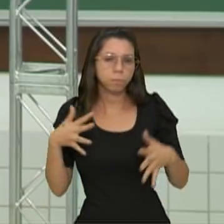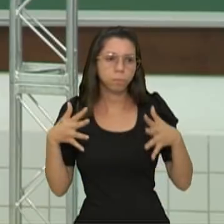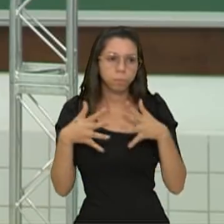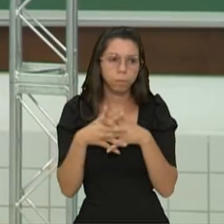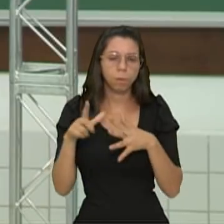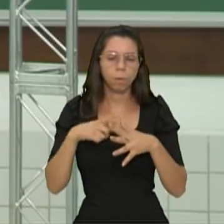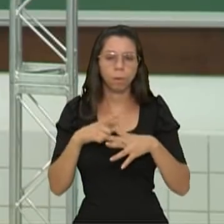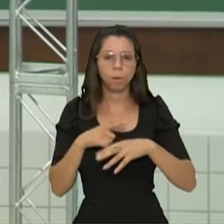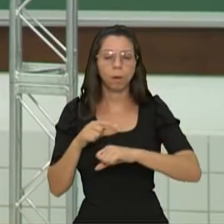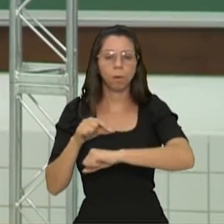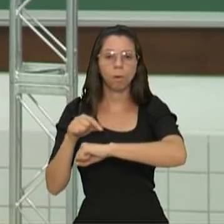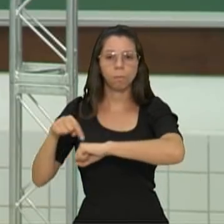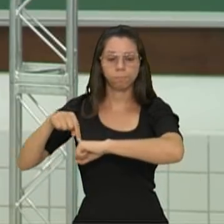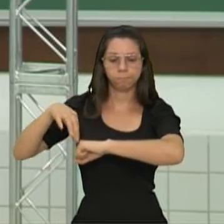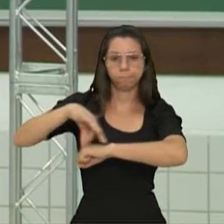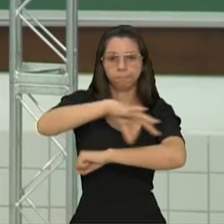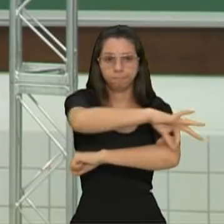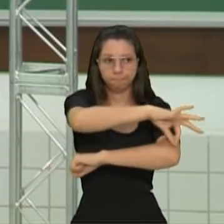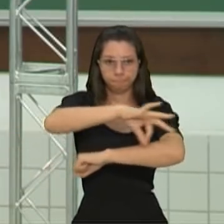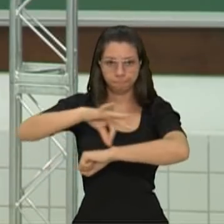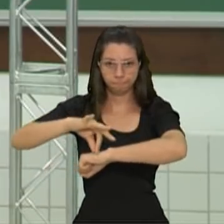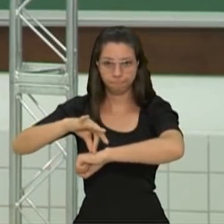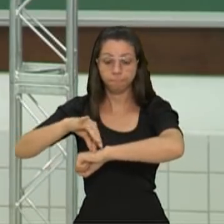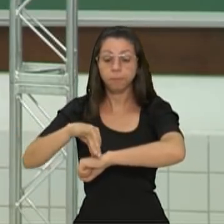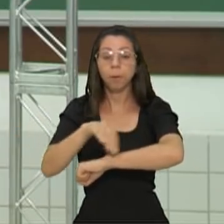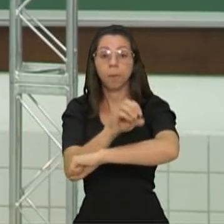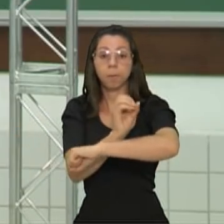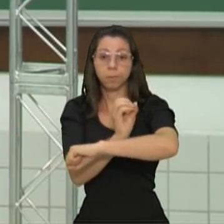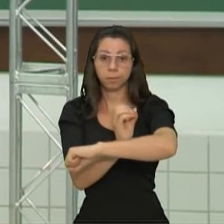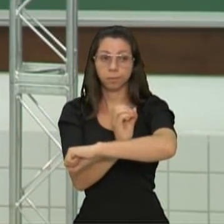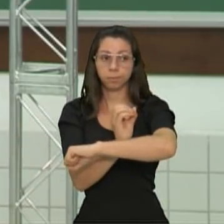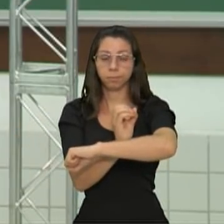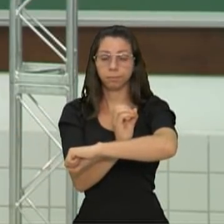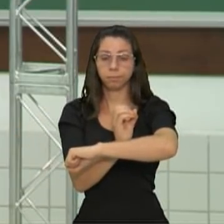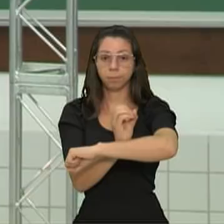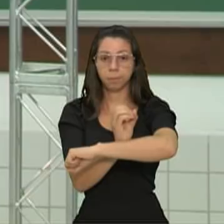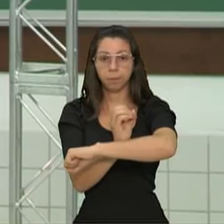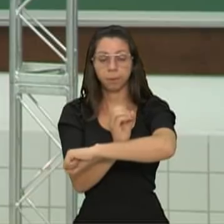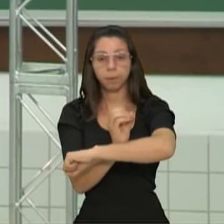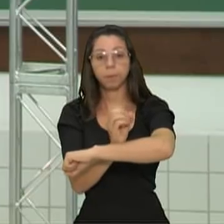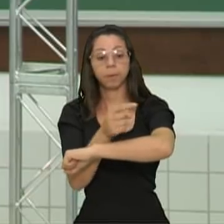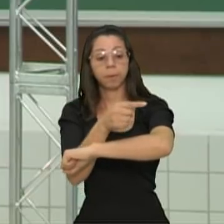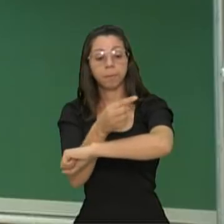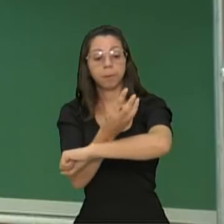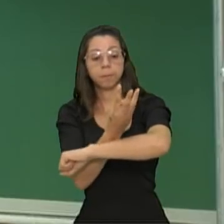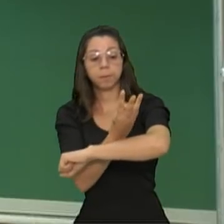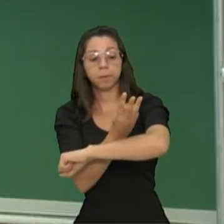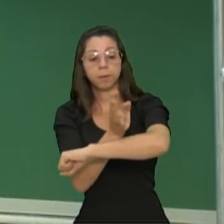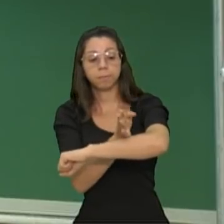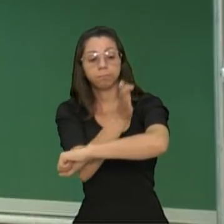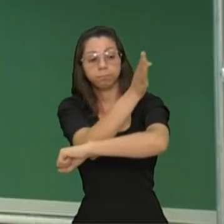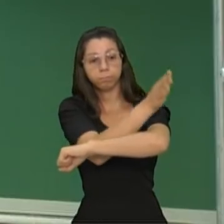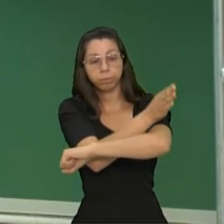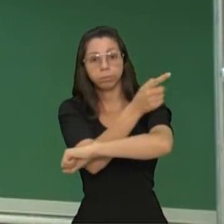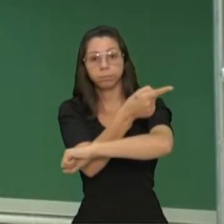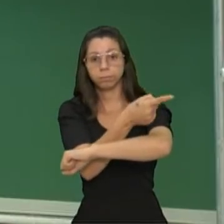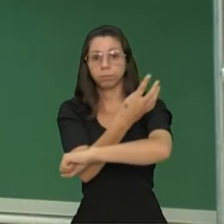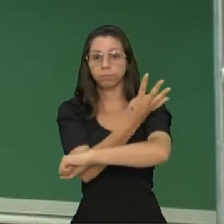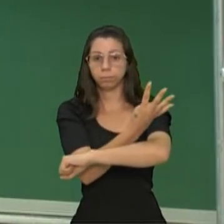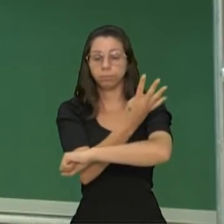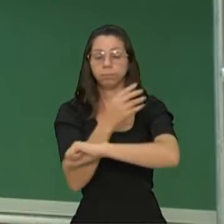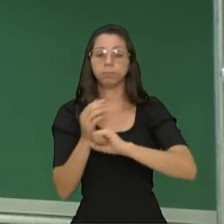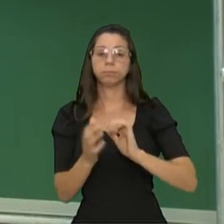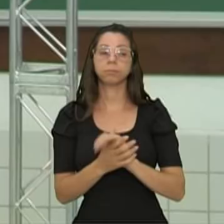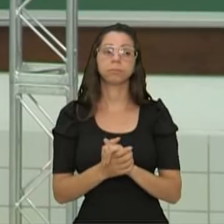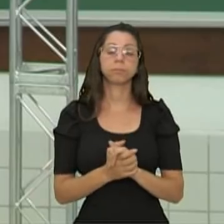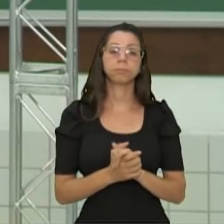zero como referência. Eu tenho o menos 3 aqui e o menos 4 aqui. Então, são números consecutivos.